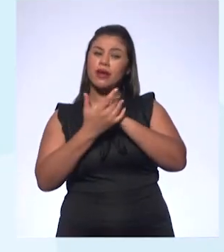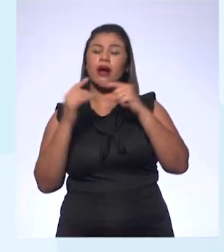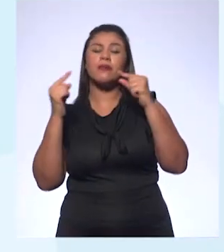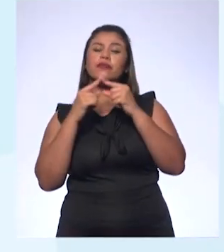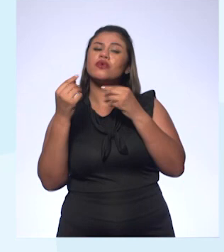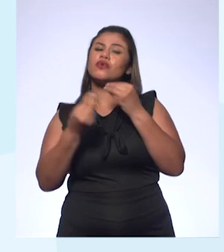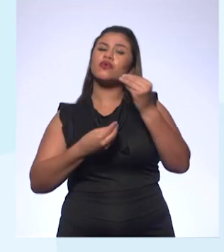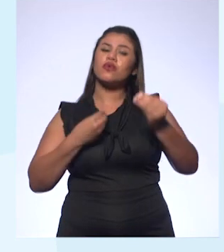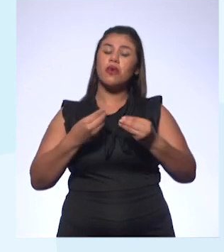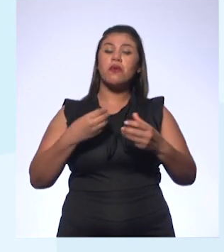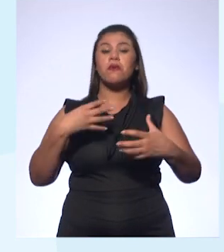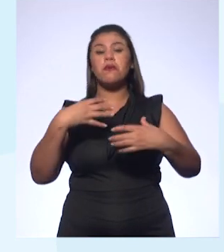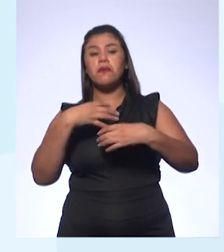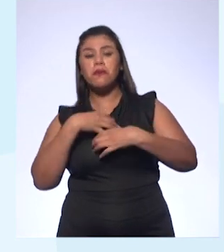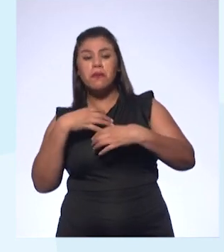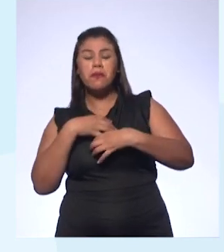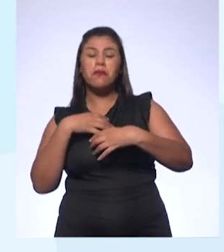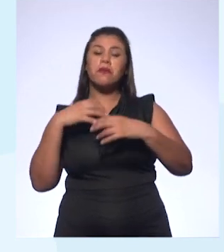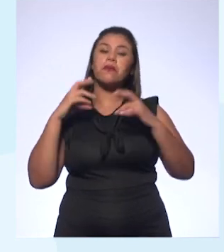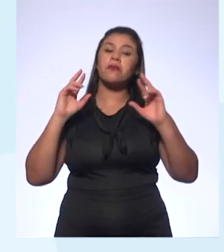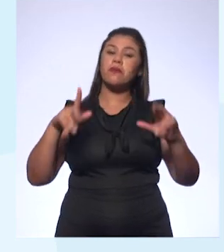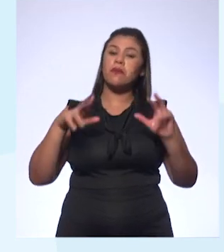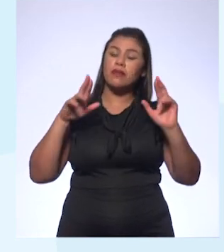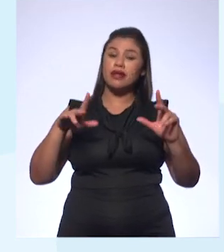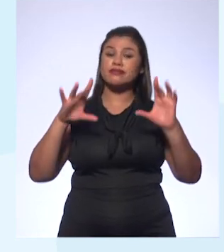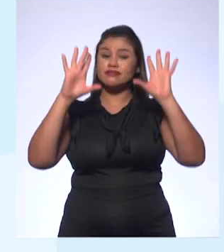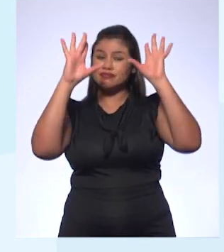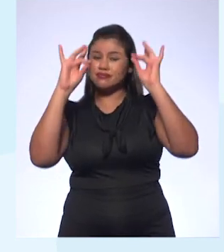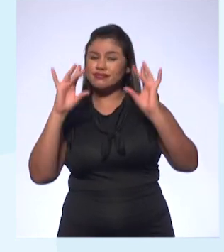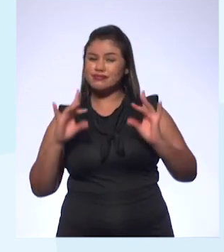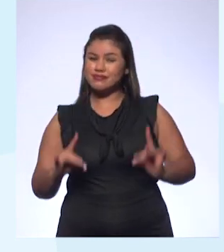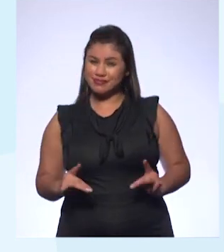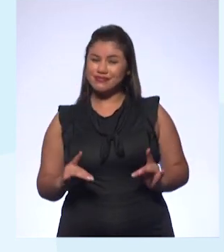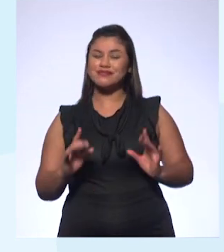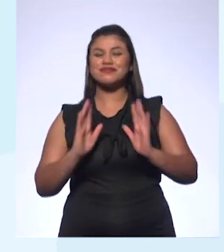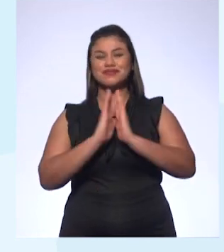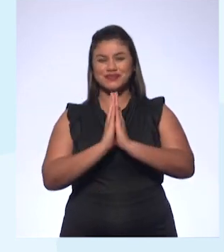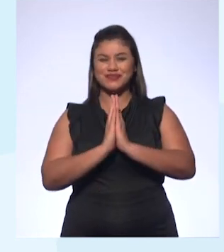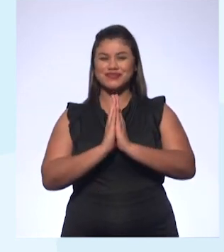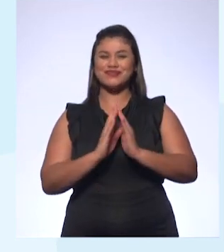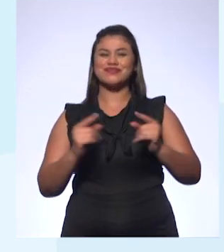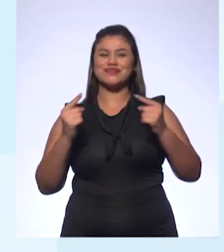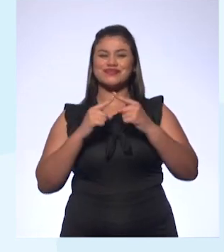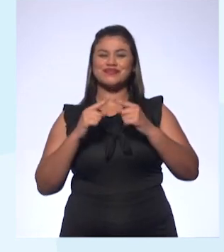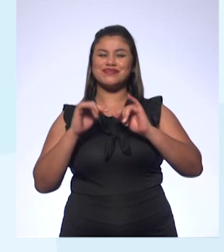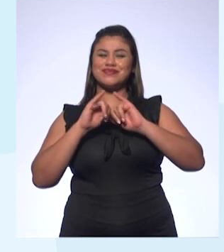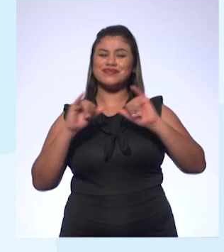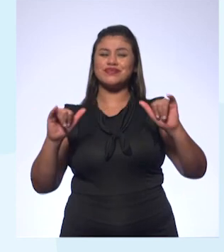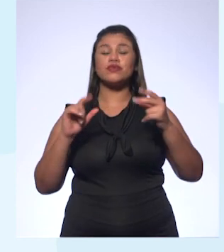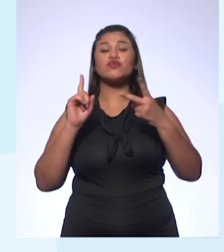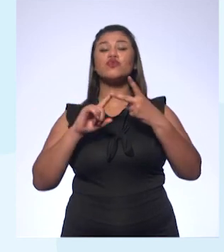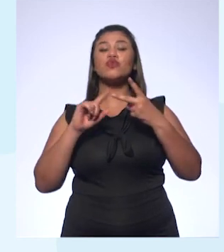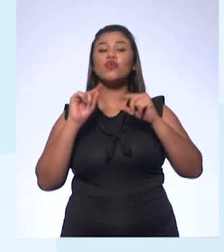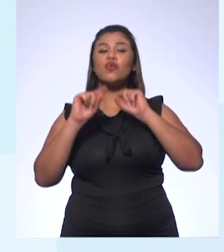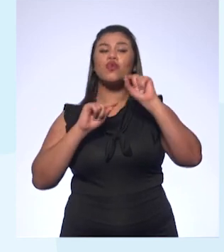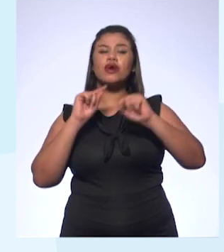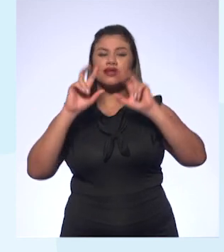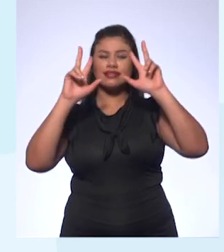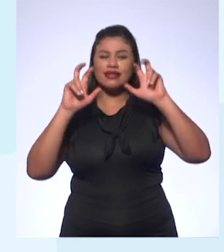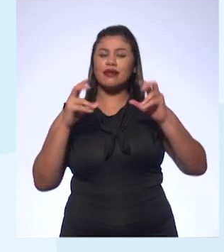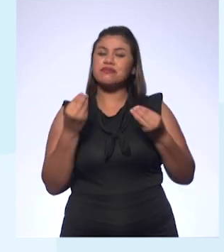abordado? Uma falou de um jeito, outra de outro, mas especifica melhor para mim aí, na segunda notícia, como que foi abordado o